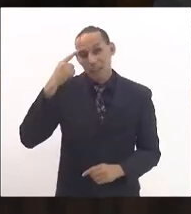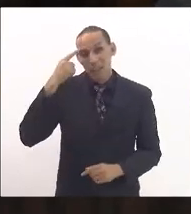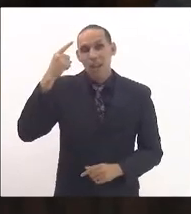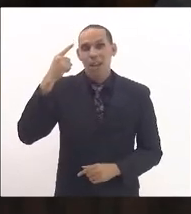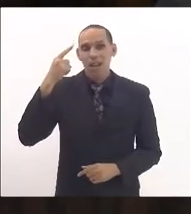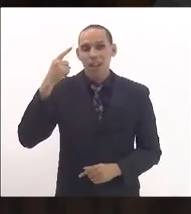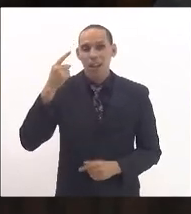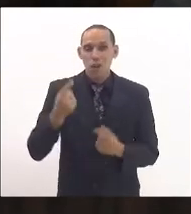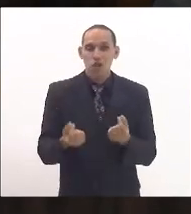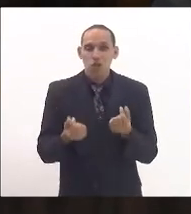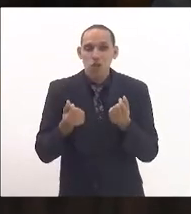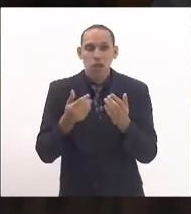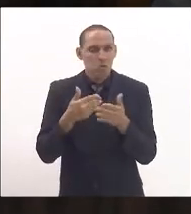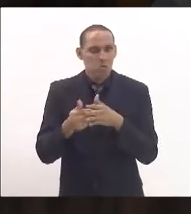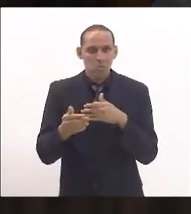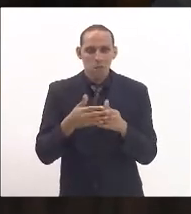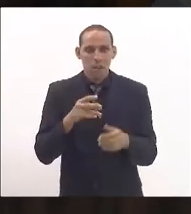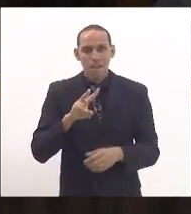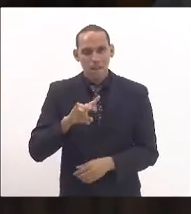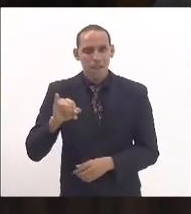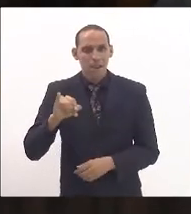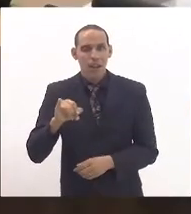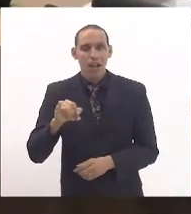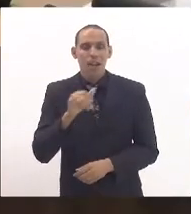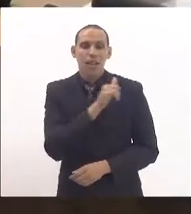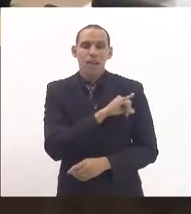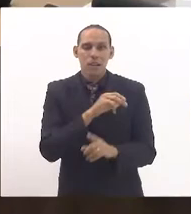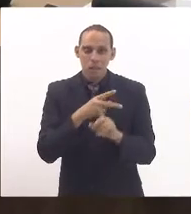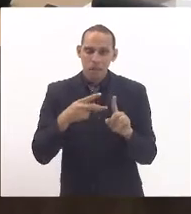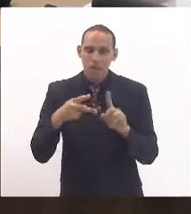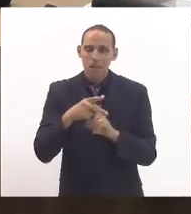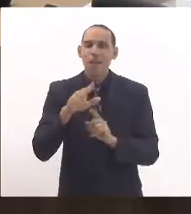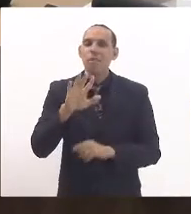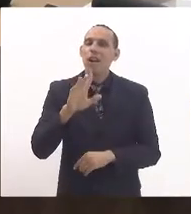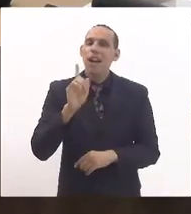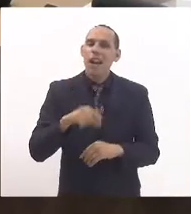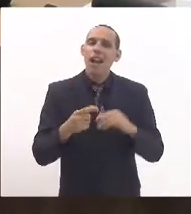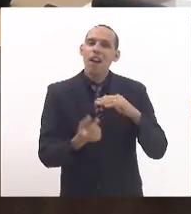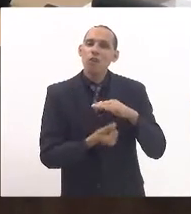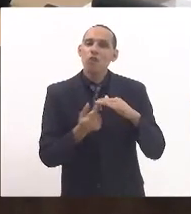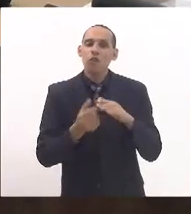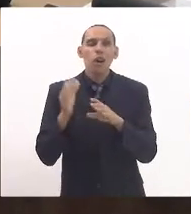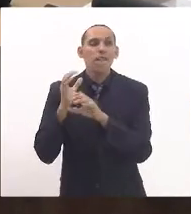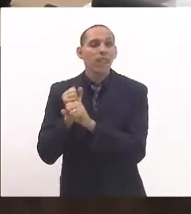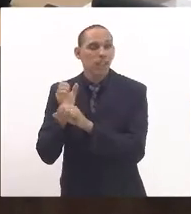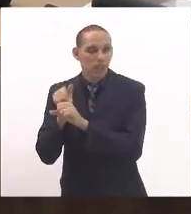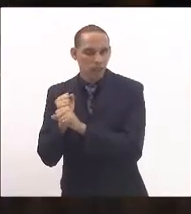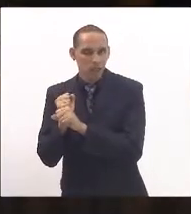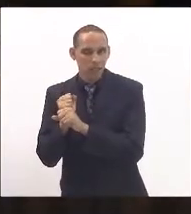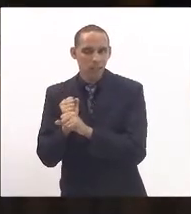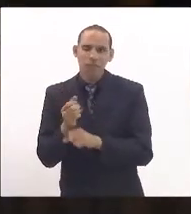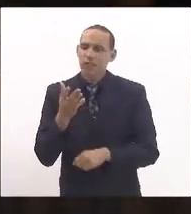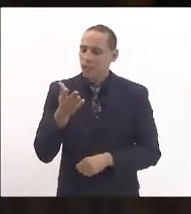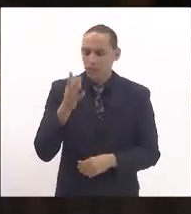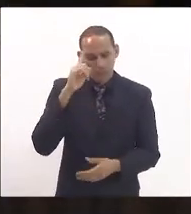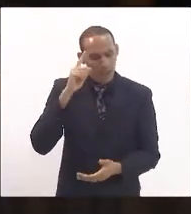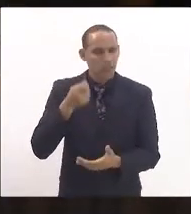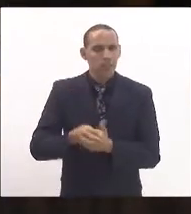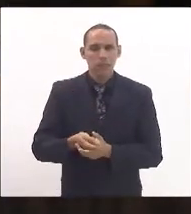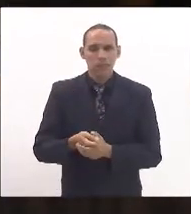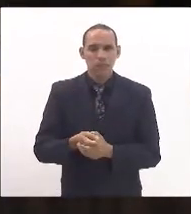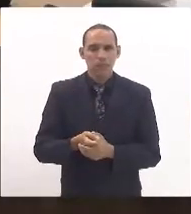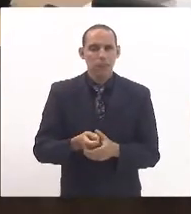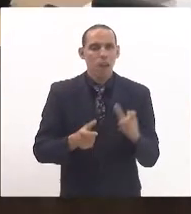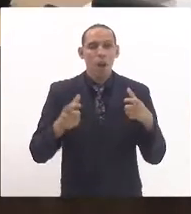qualquer rentabilidade vá para o Rio Previdência. Mas, se for, tem que ser para o fundo financeiro. Vossa Excelência que vai determinar para onde